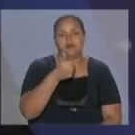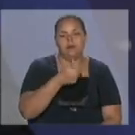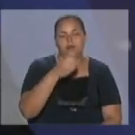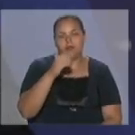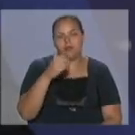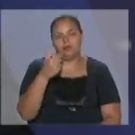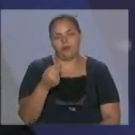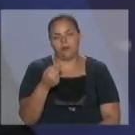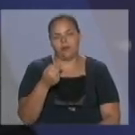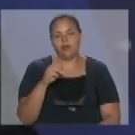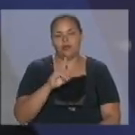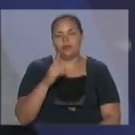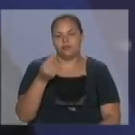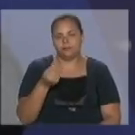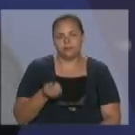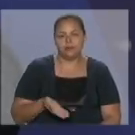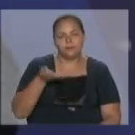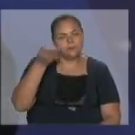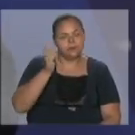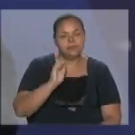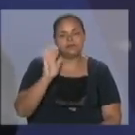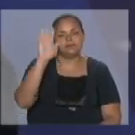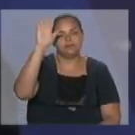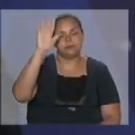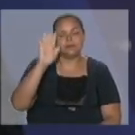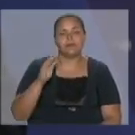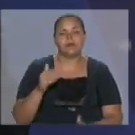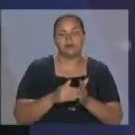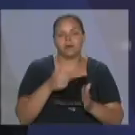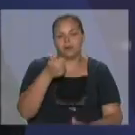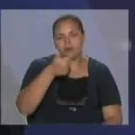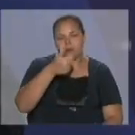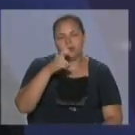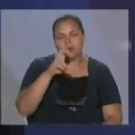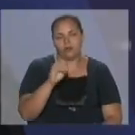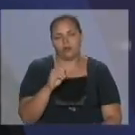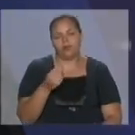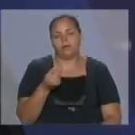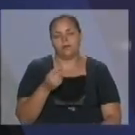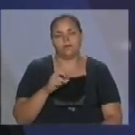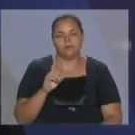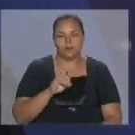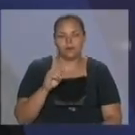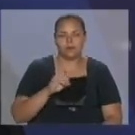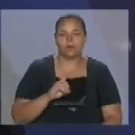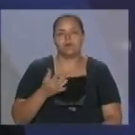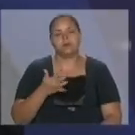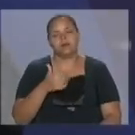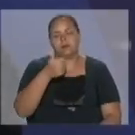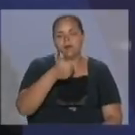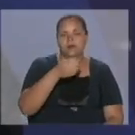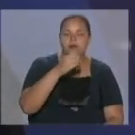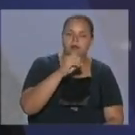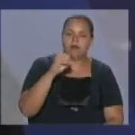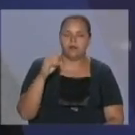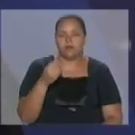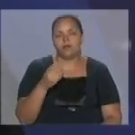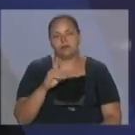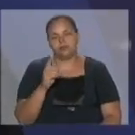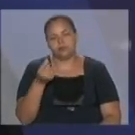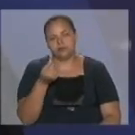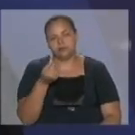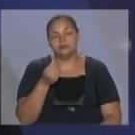107 dólares. Houve esse pico, Aí né? começa a cair, chegou até 150. Mas estabilizado ficou em 100, 105, 107,